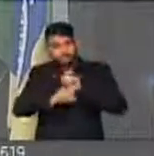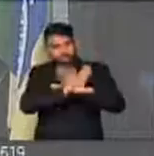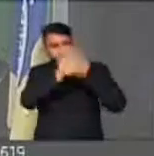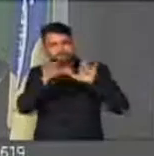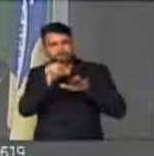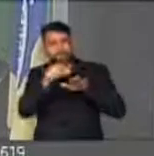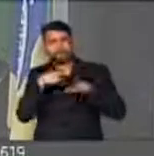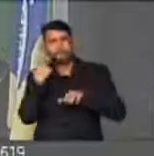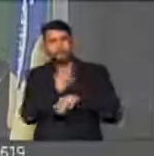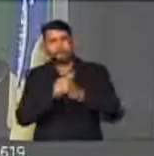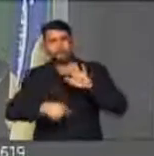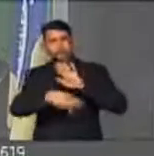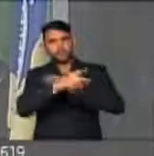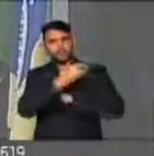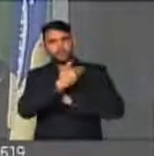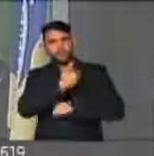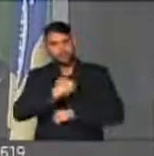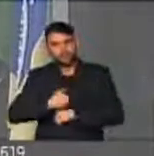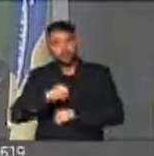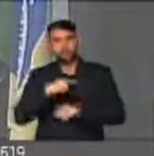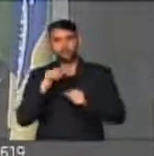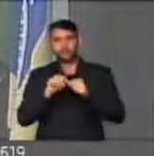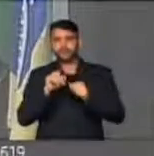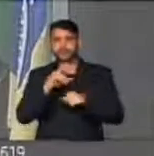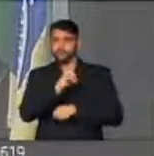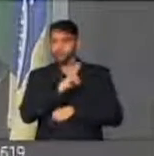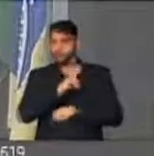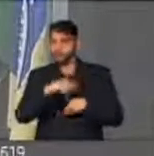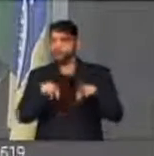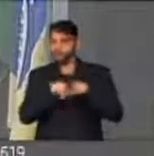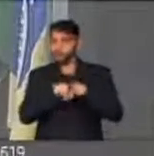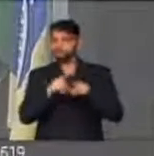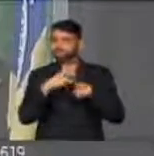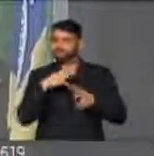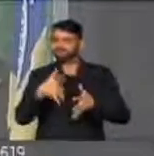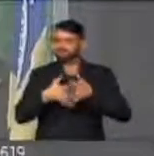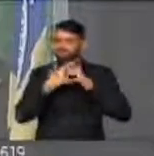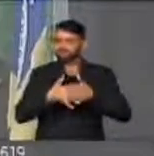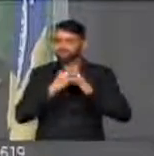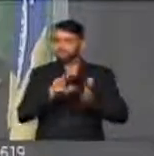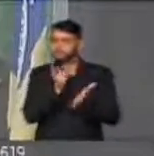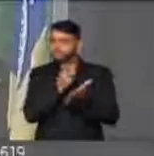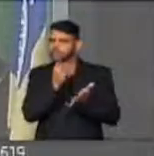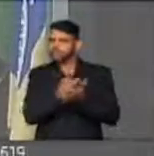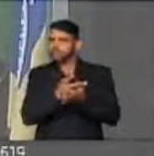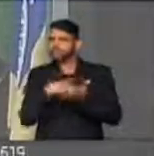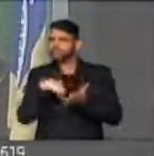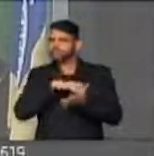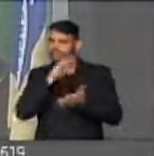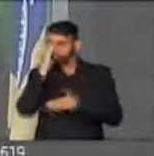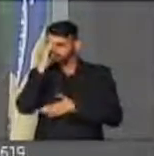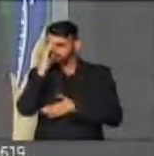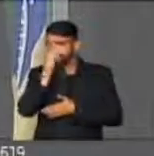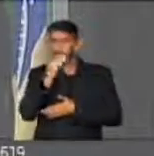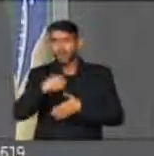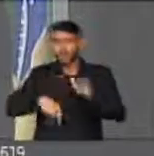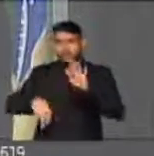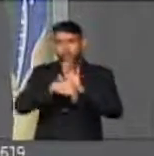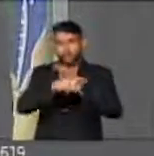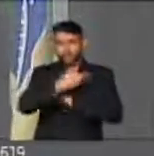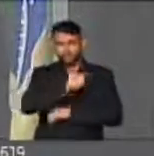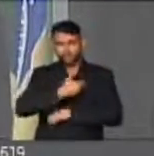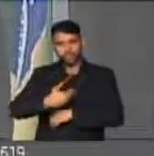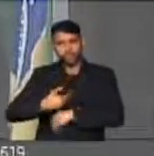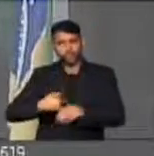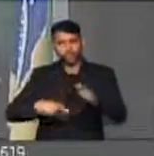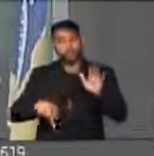clareza aquilo que é do Estado e aquilo que é privado. Temos confundido com frequência e com veemência o que é do Estado,